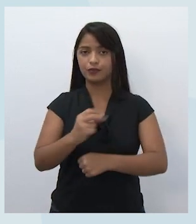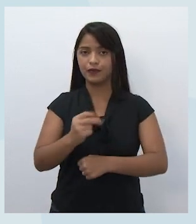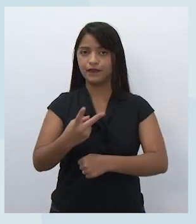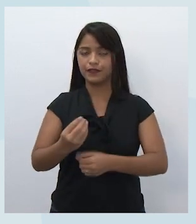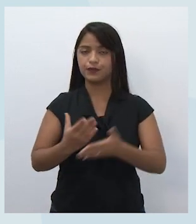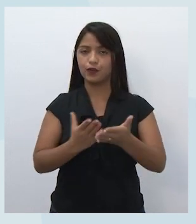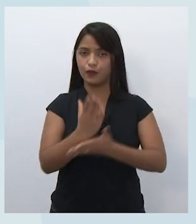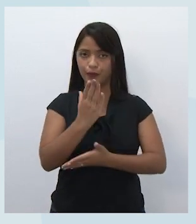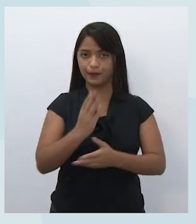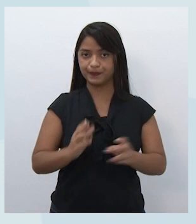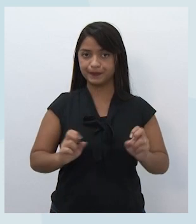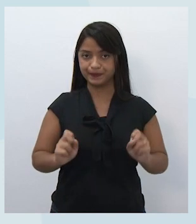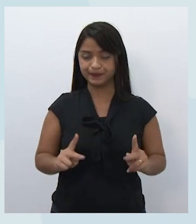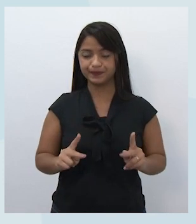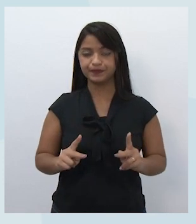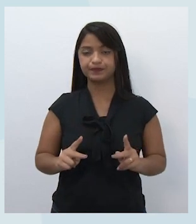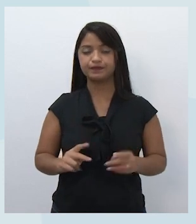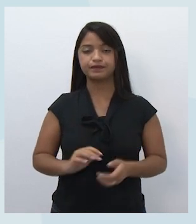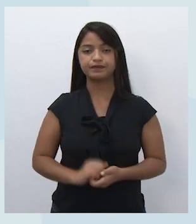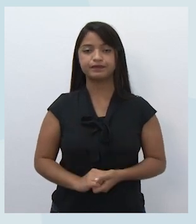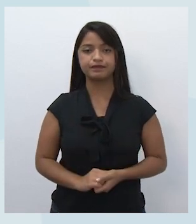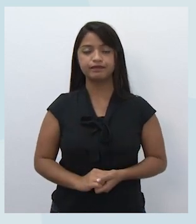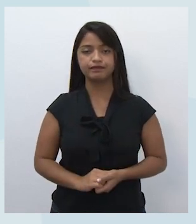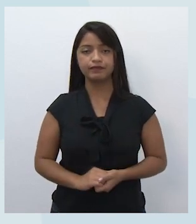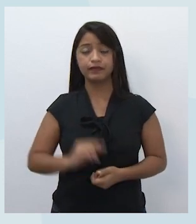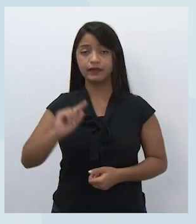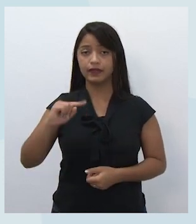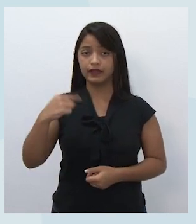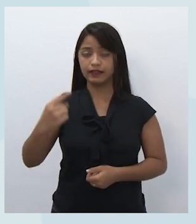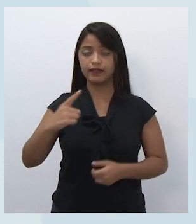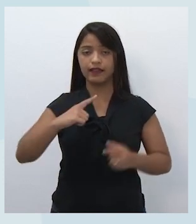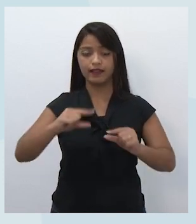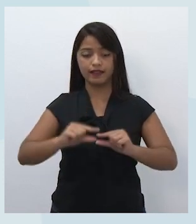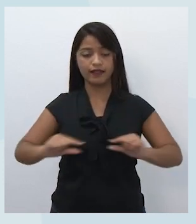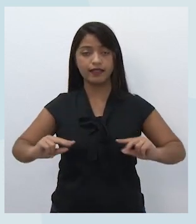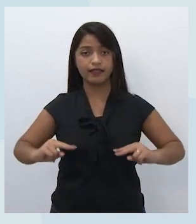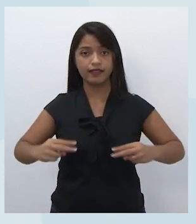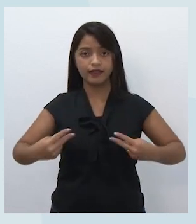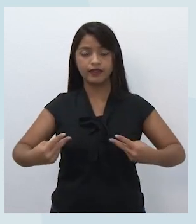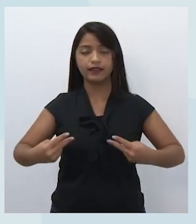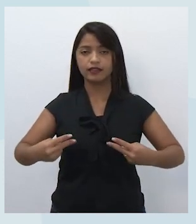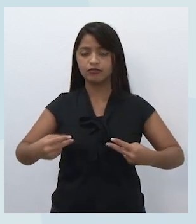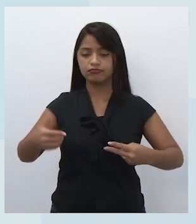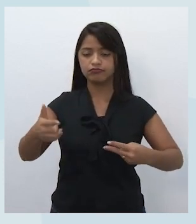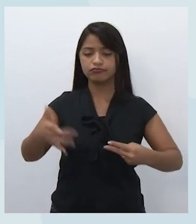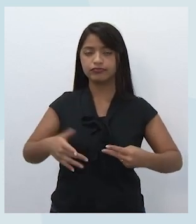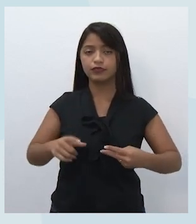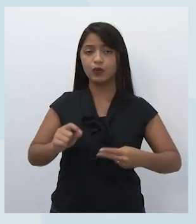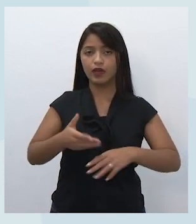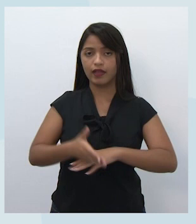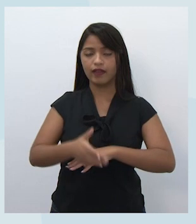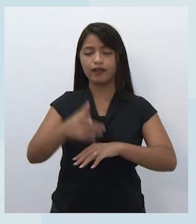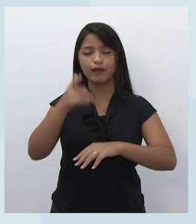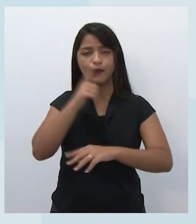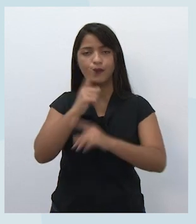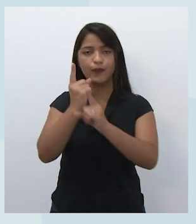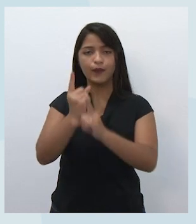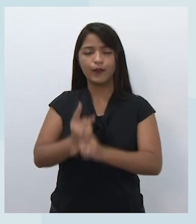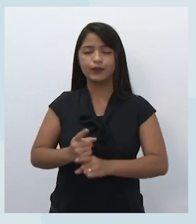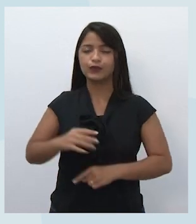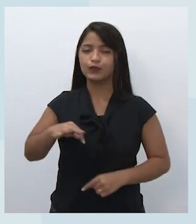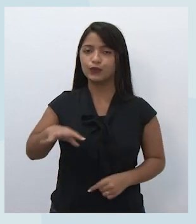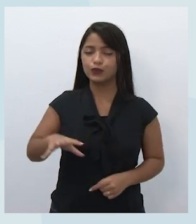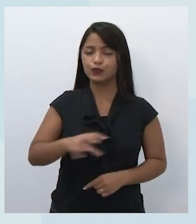seguir, estão todos os materiais que nós já temos disponíveis nesse site da EFAP sobre a etapa do